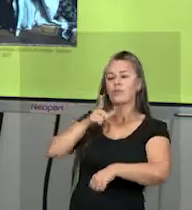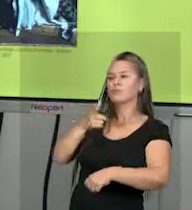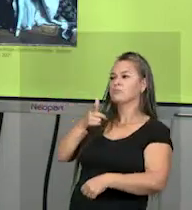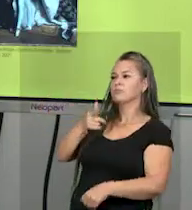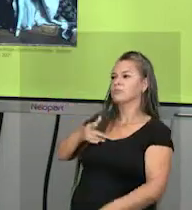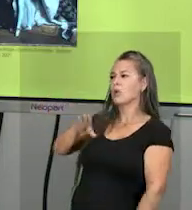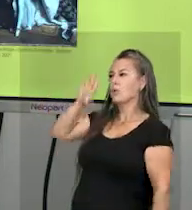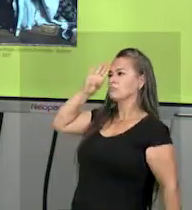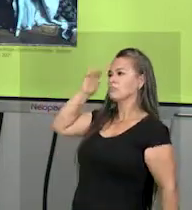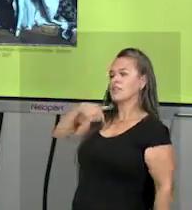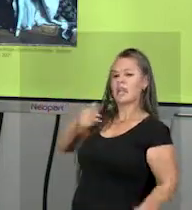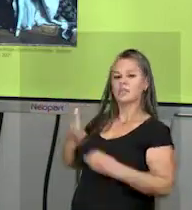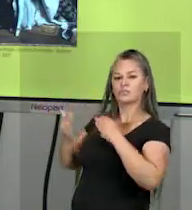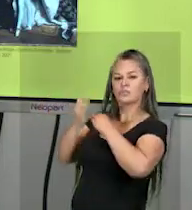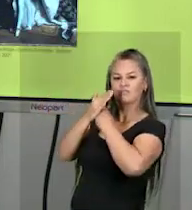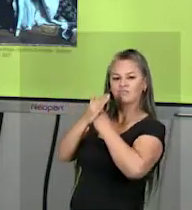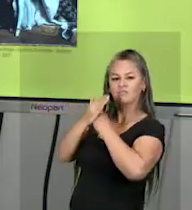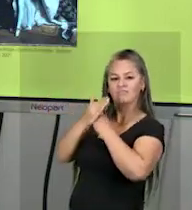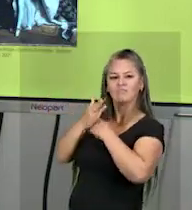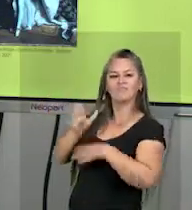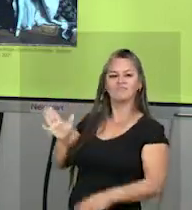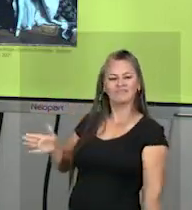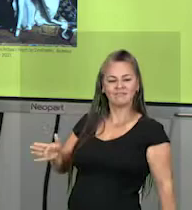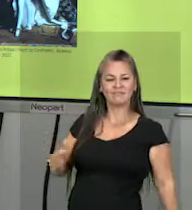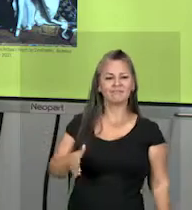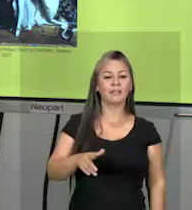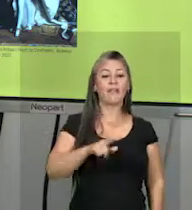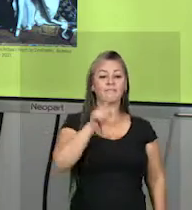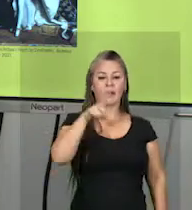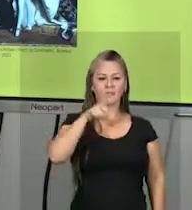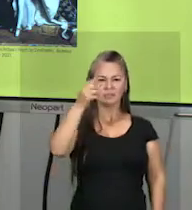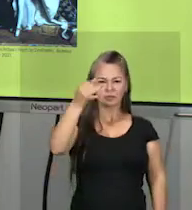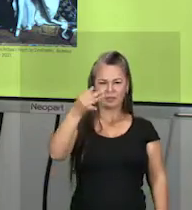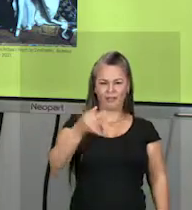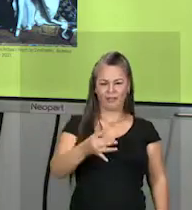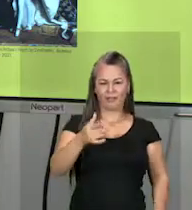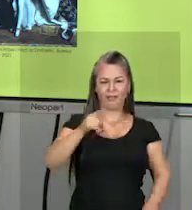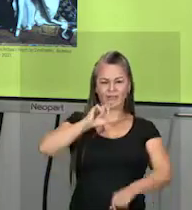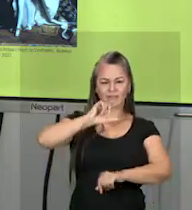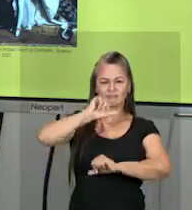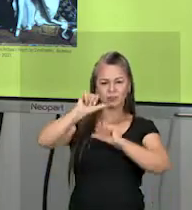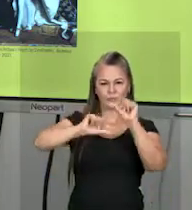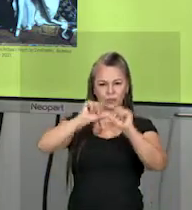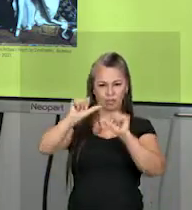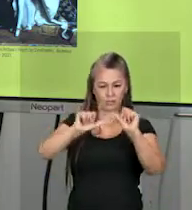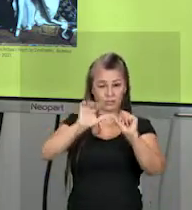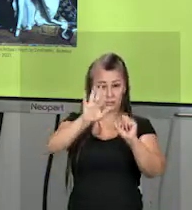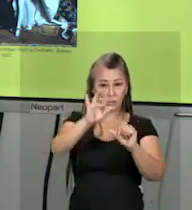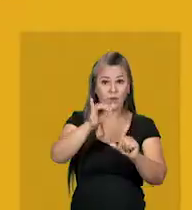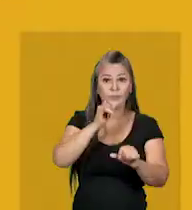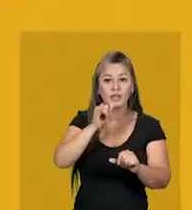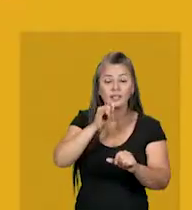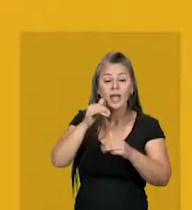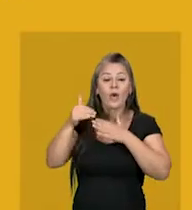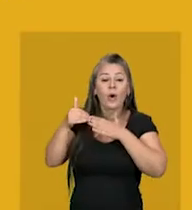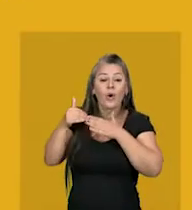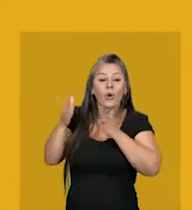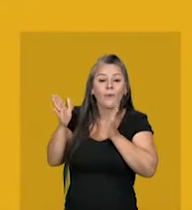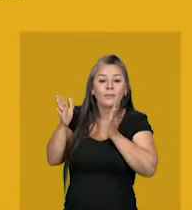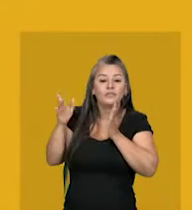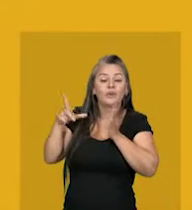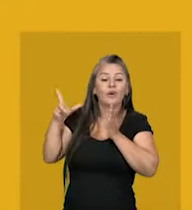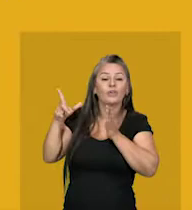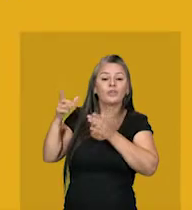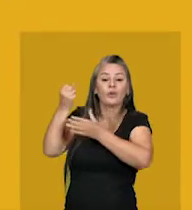Então vamos falar agora das manifestações desse Estado moderno. O Estado moderno, como a gente viu, ele surge no absolutismo. Você já deve ter ouvido falar dessa